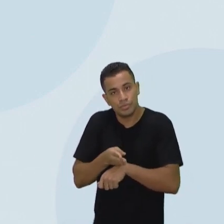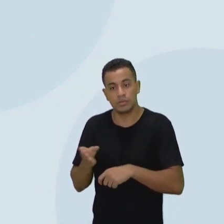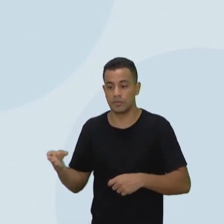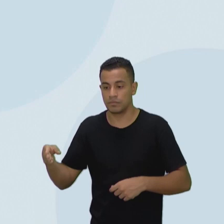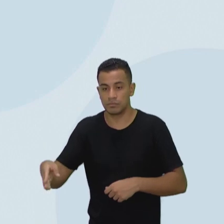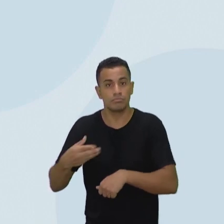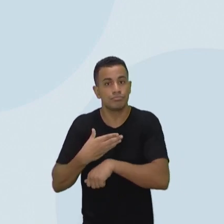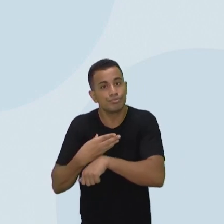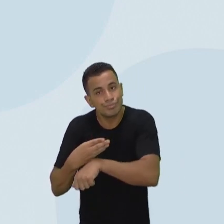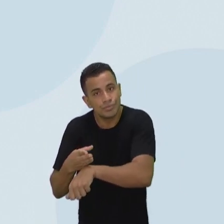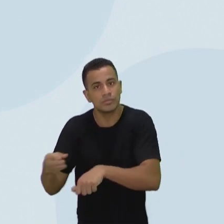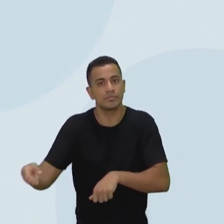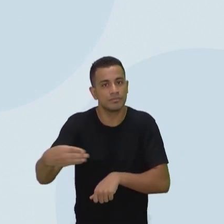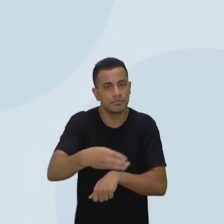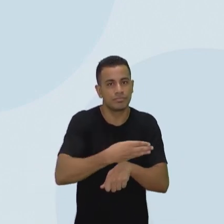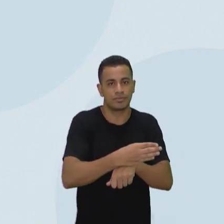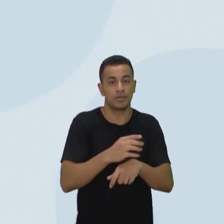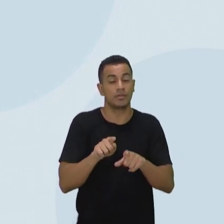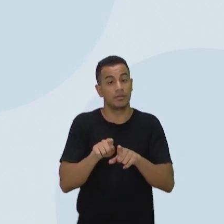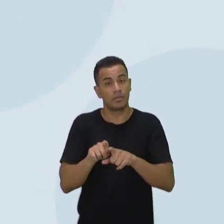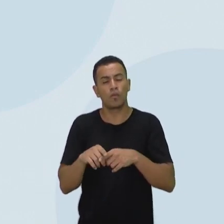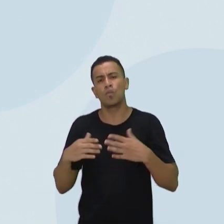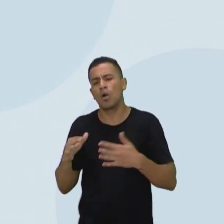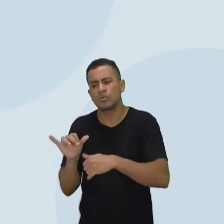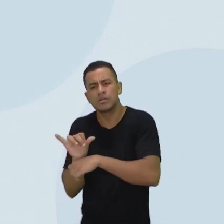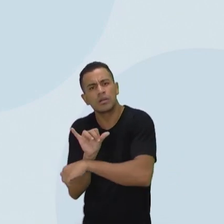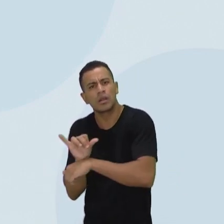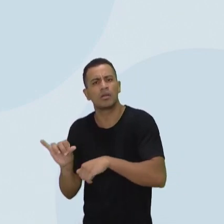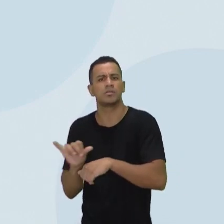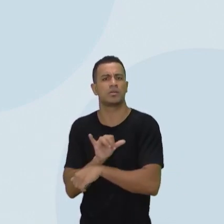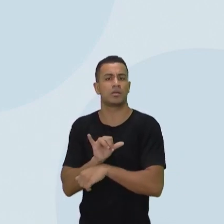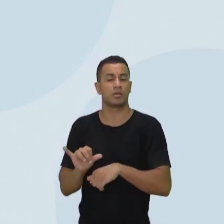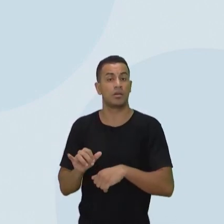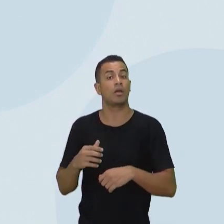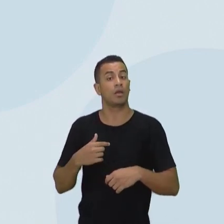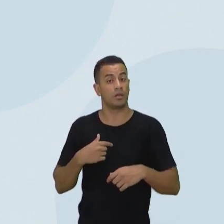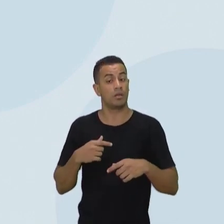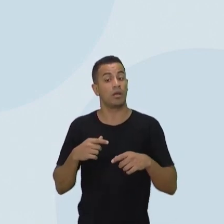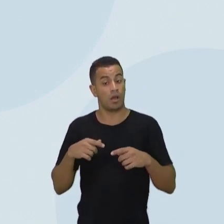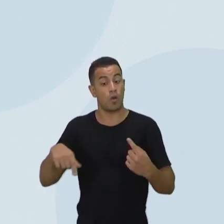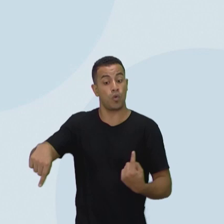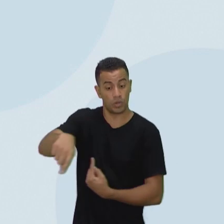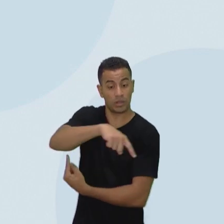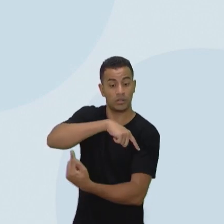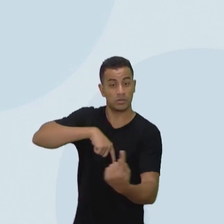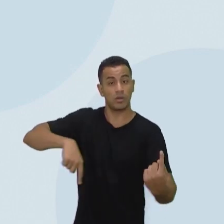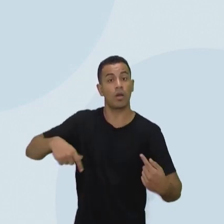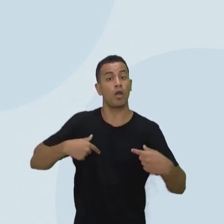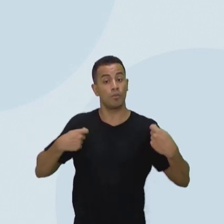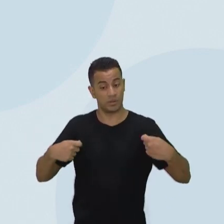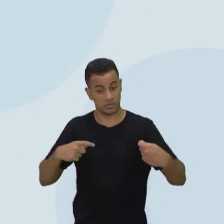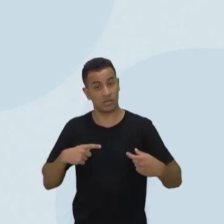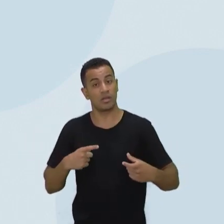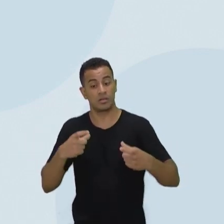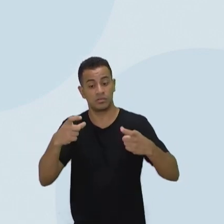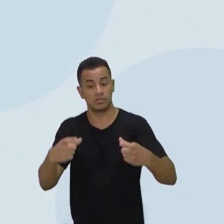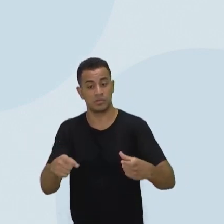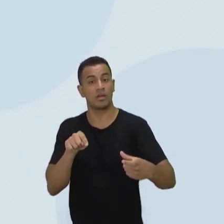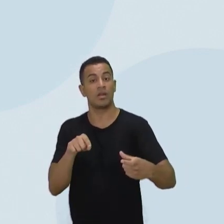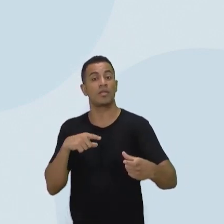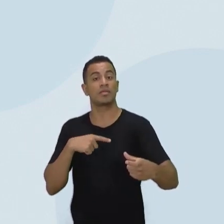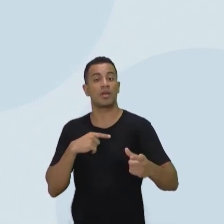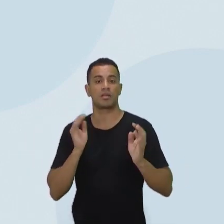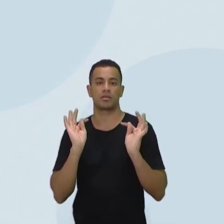por estações, eu também necessito ter uma estação, tá? Que seja digital, que eu tenha um